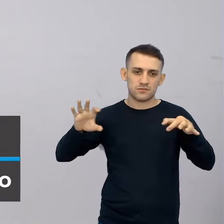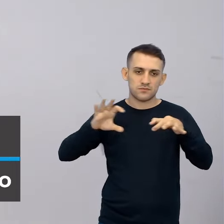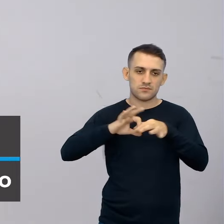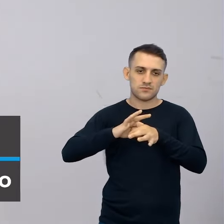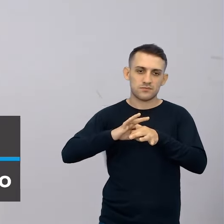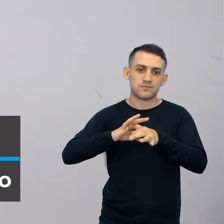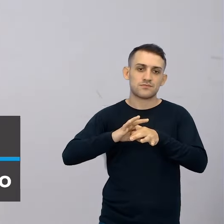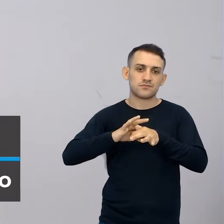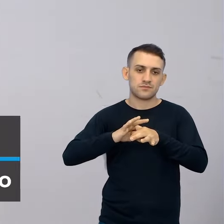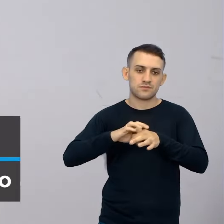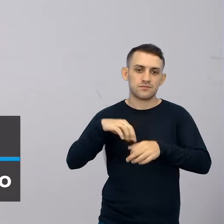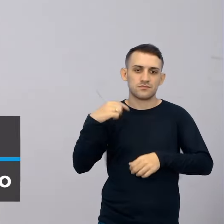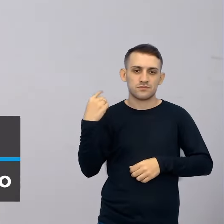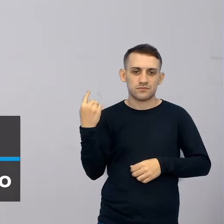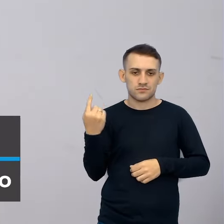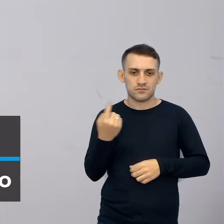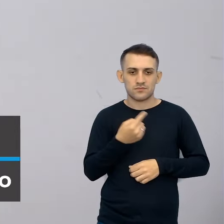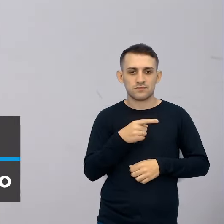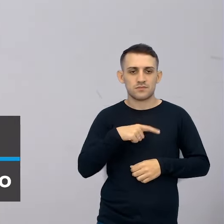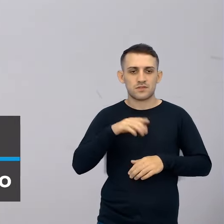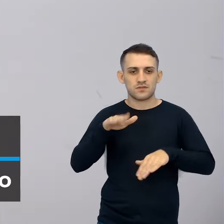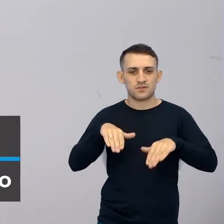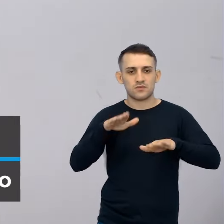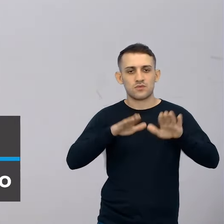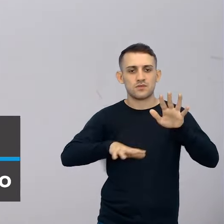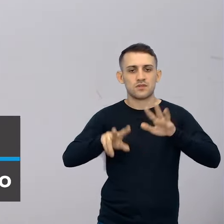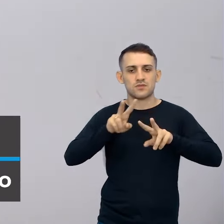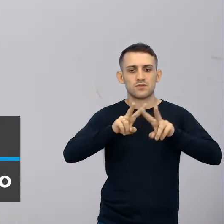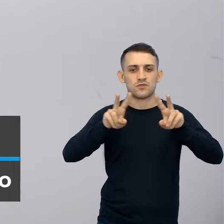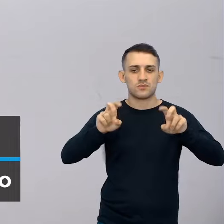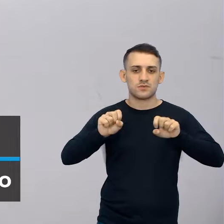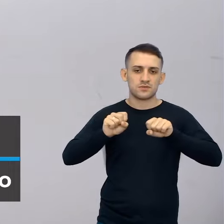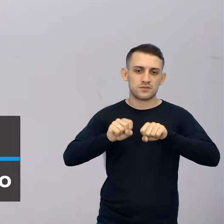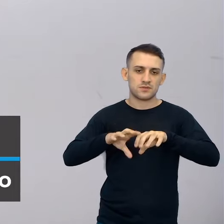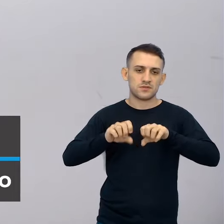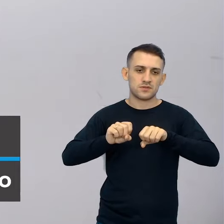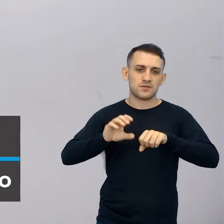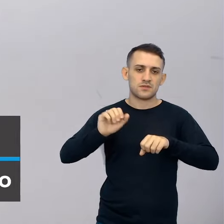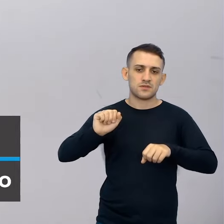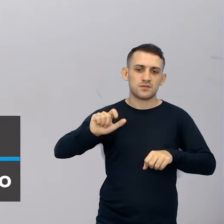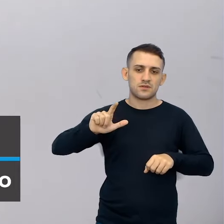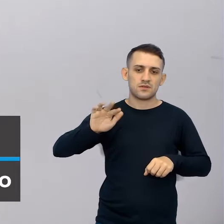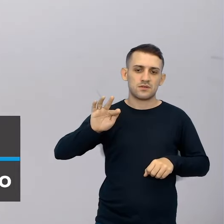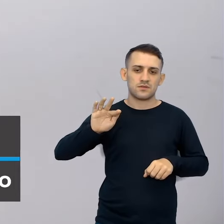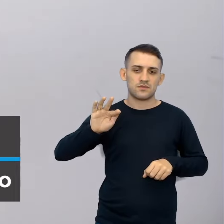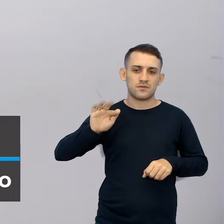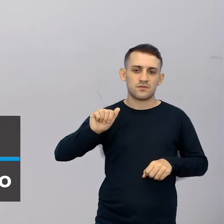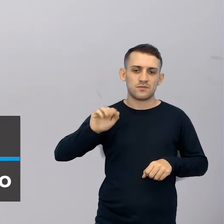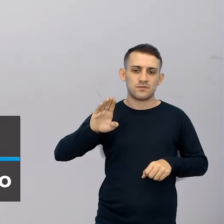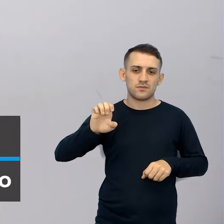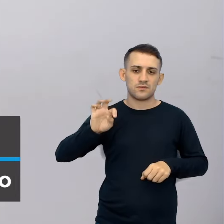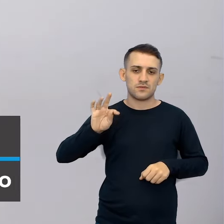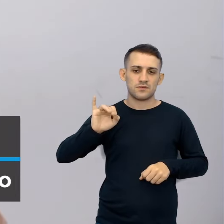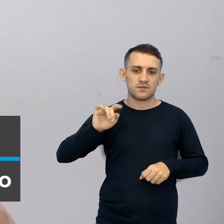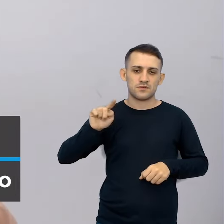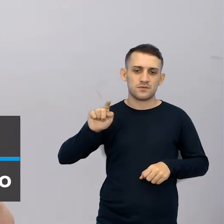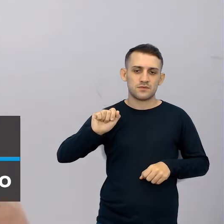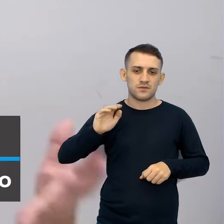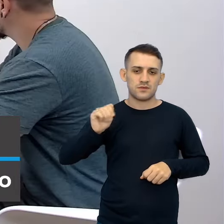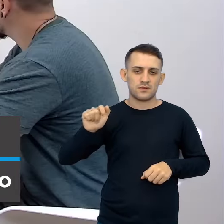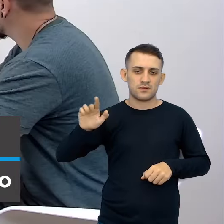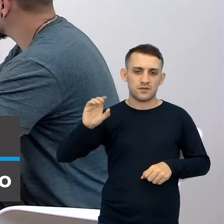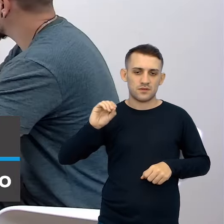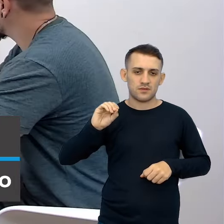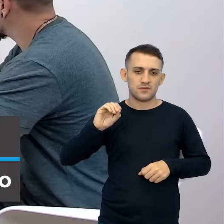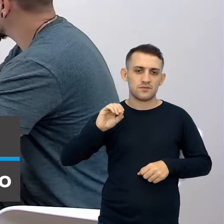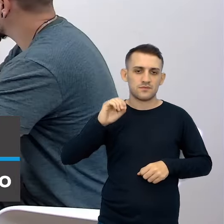inovação. Então, a gente tomou um pouco de cuidado, por exemplo, da questão da alfabetização, que é lá no primeiro aninho, porque a gente está pensando assim,